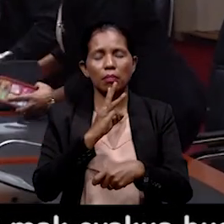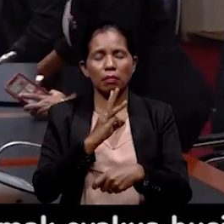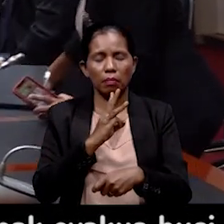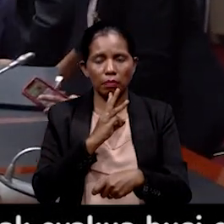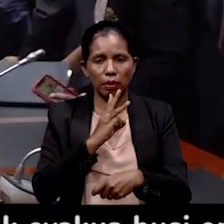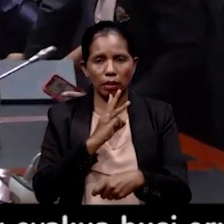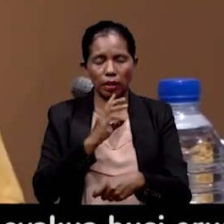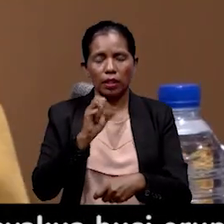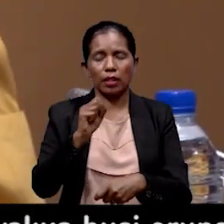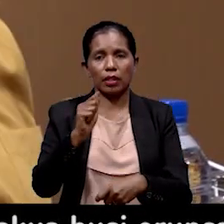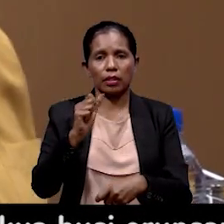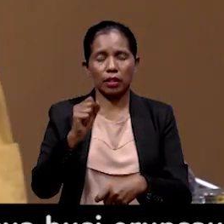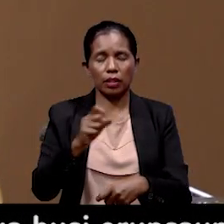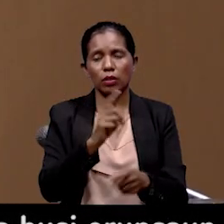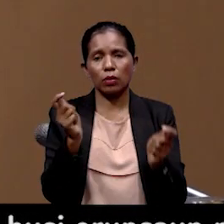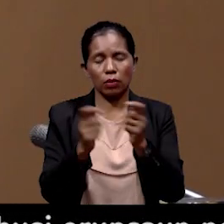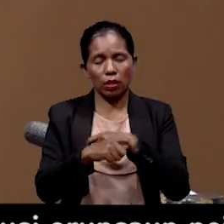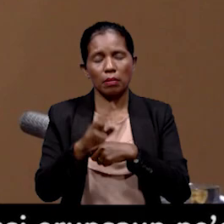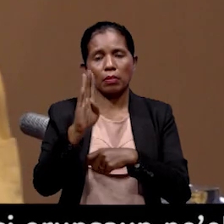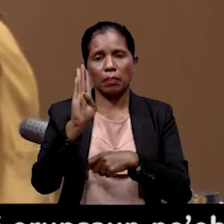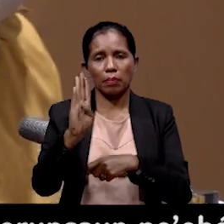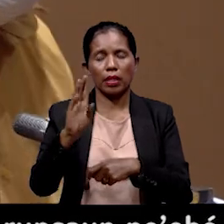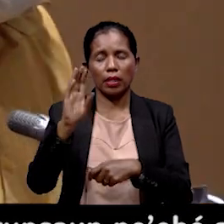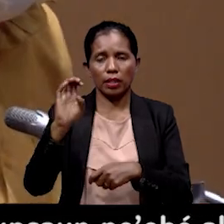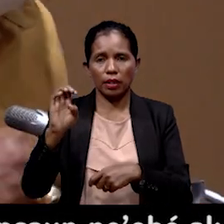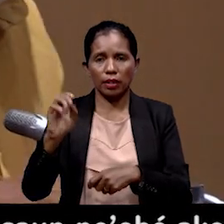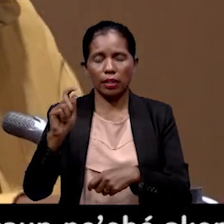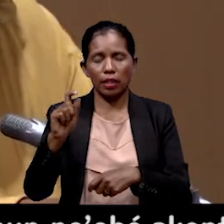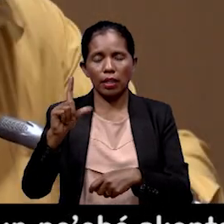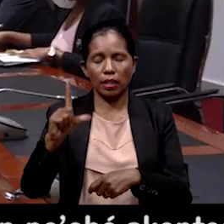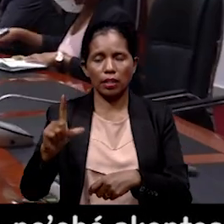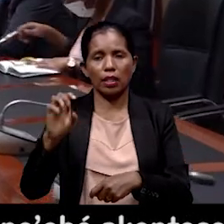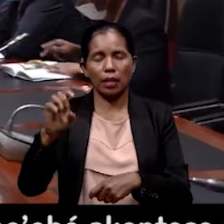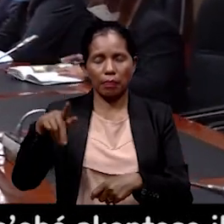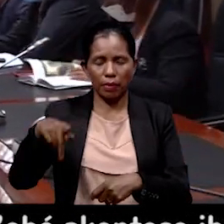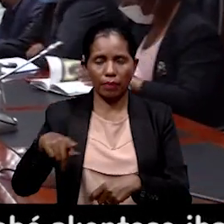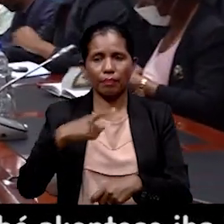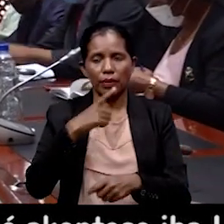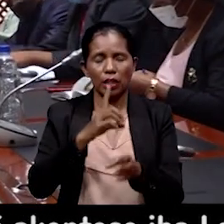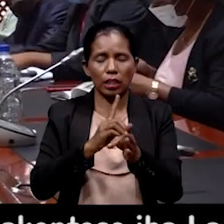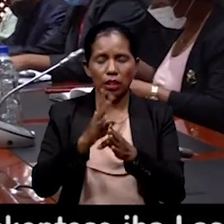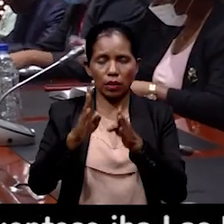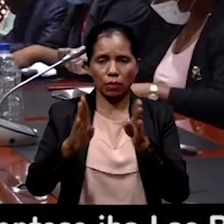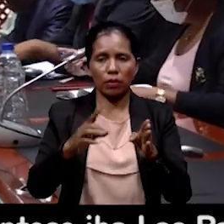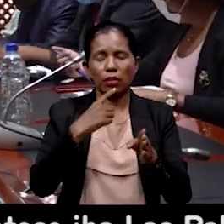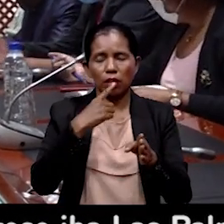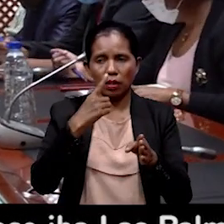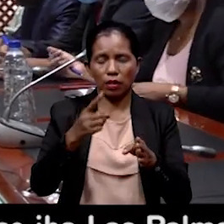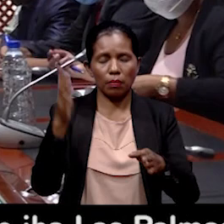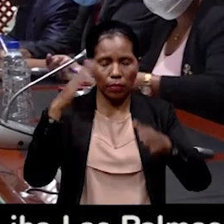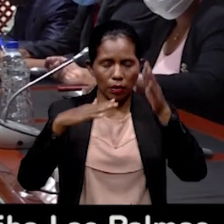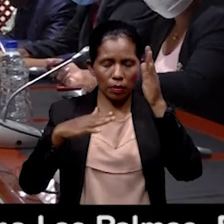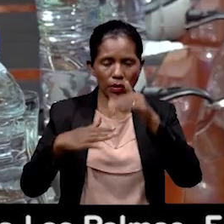BTLEP. Ex-diretor-geral da Direção Nacional Serviço Água no Saneamento, Gregório de Araújo, explica problema